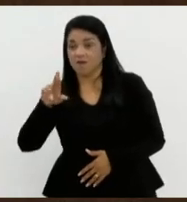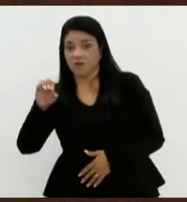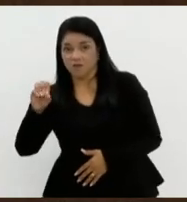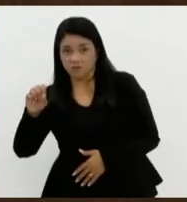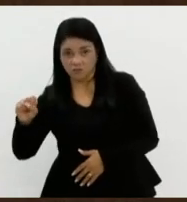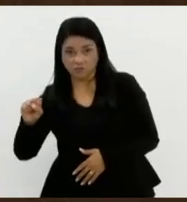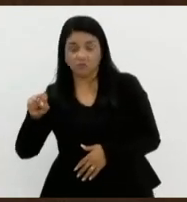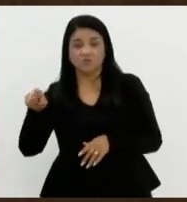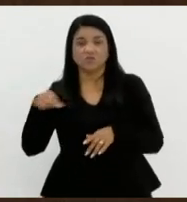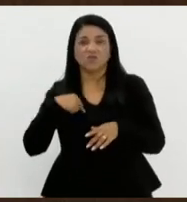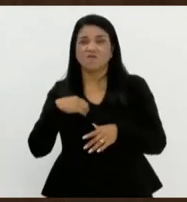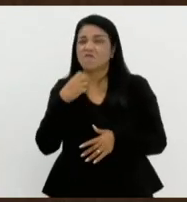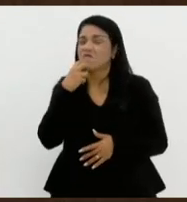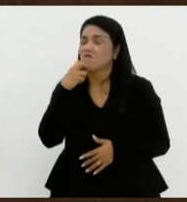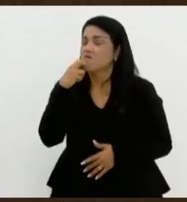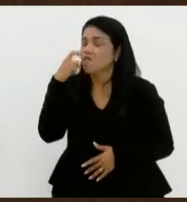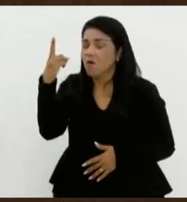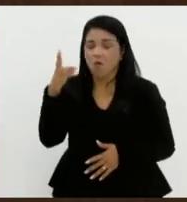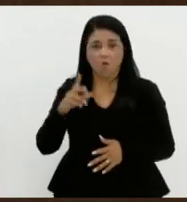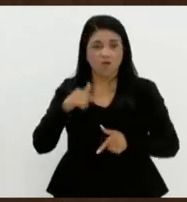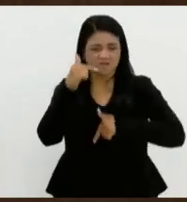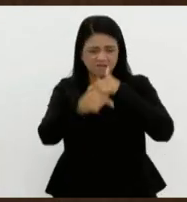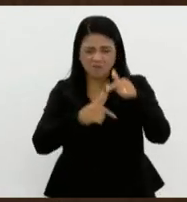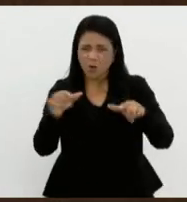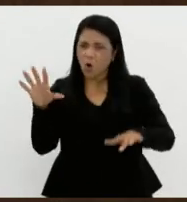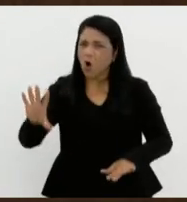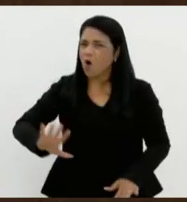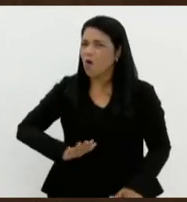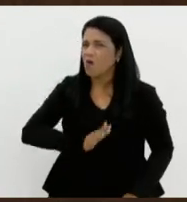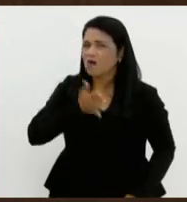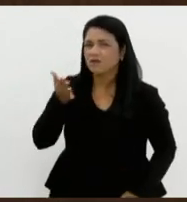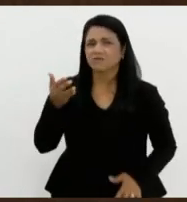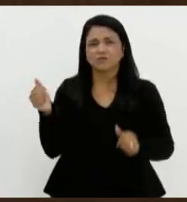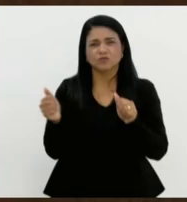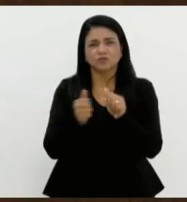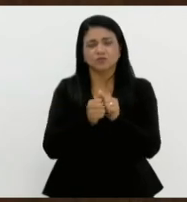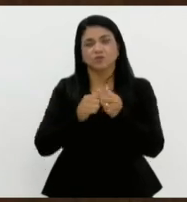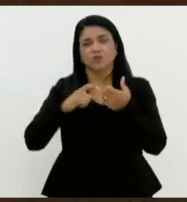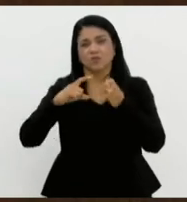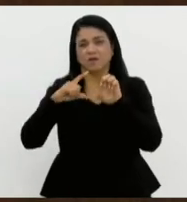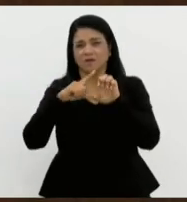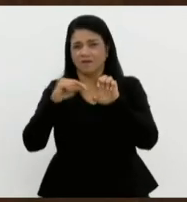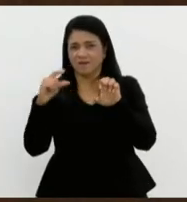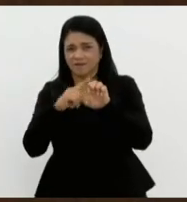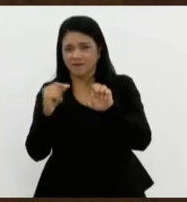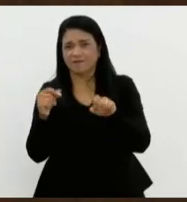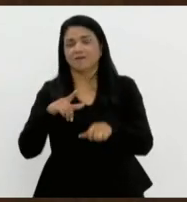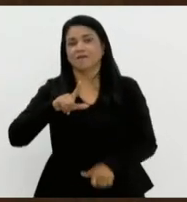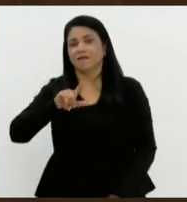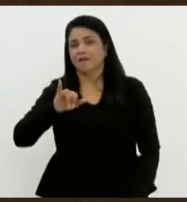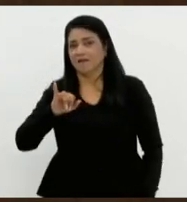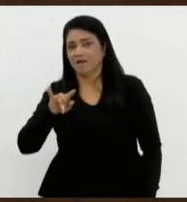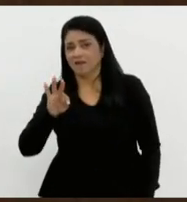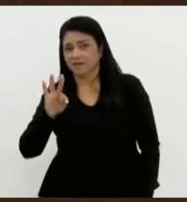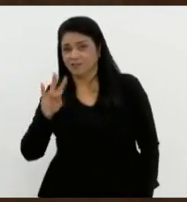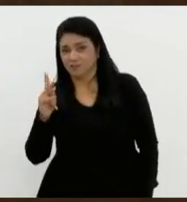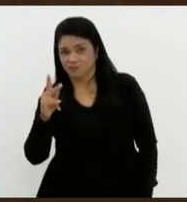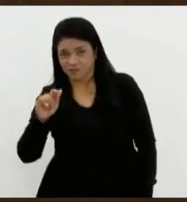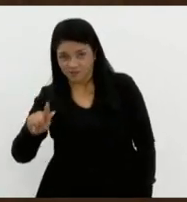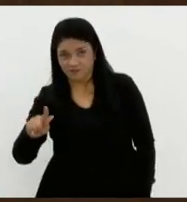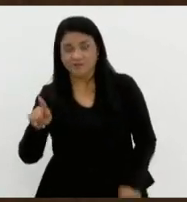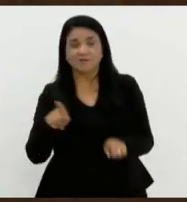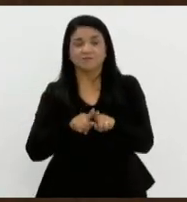órgão também que presta um péssimo serviço, junto com a Light, junto com a Enio, Águas dos Rios e outras concessionárias. Então, quero dizer à